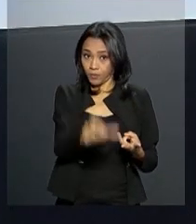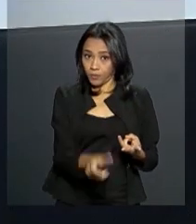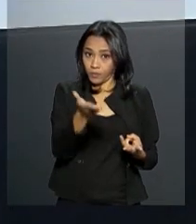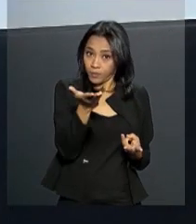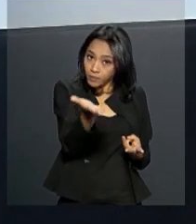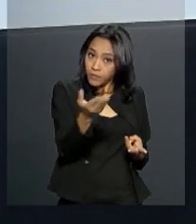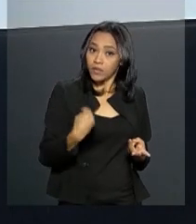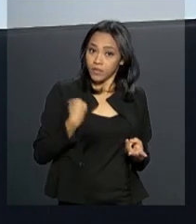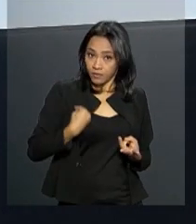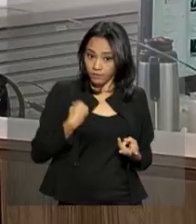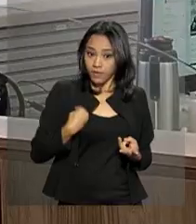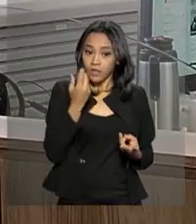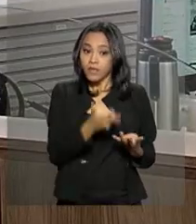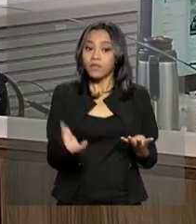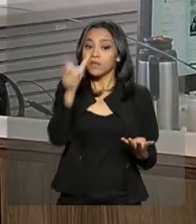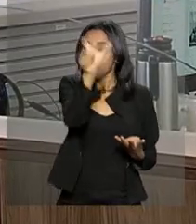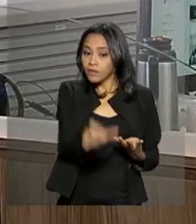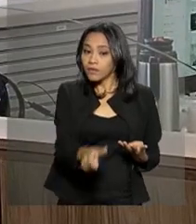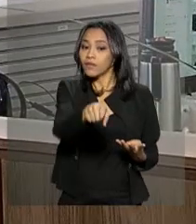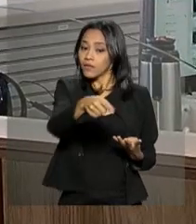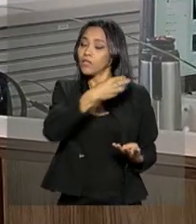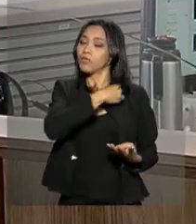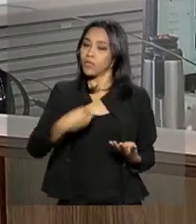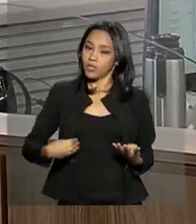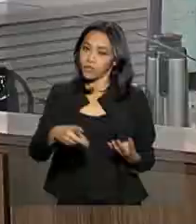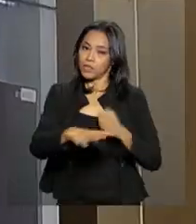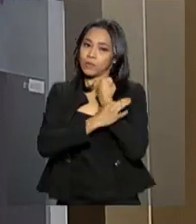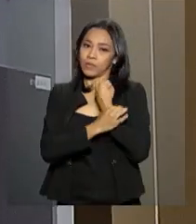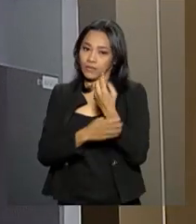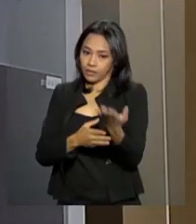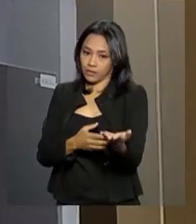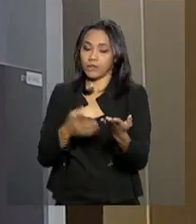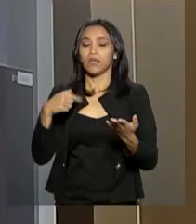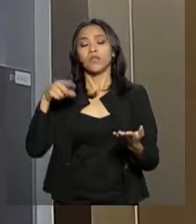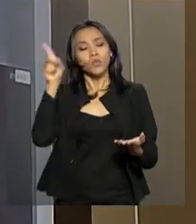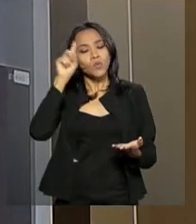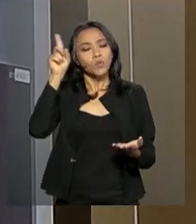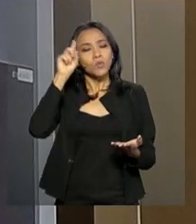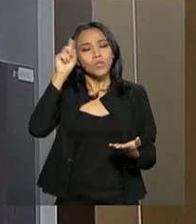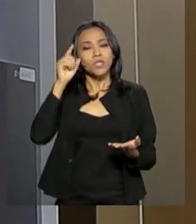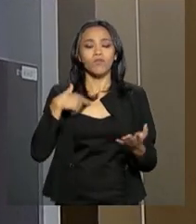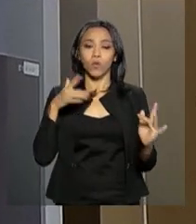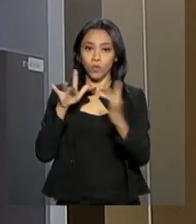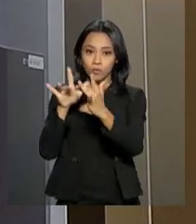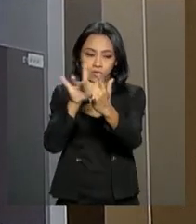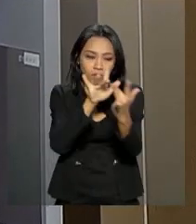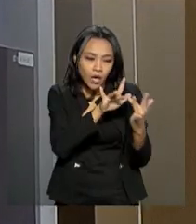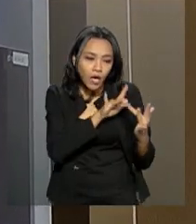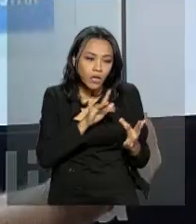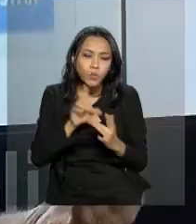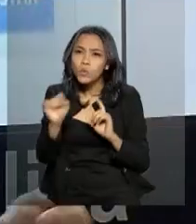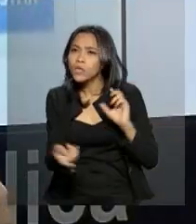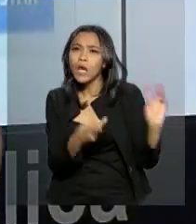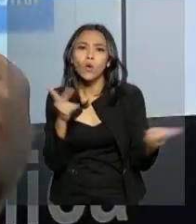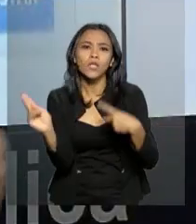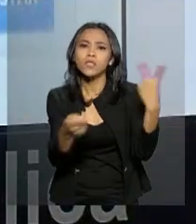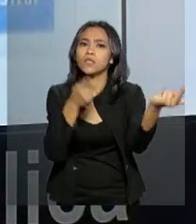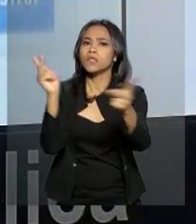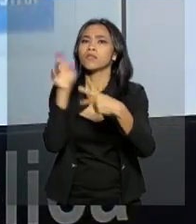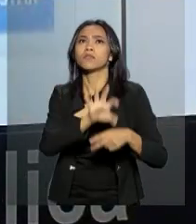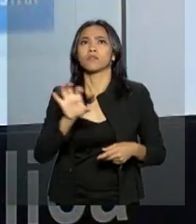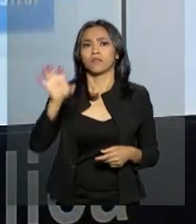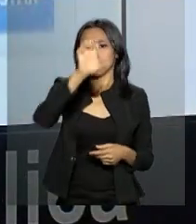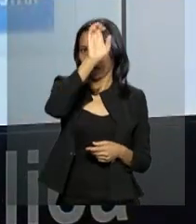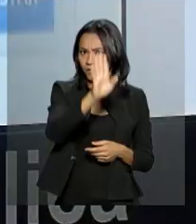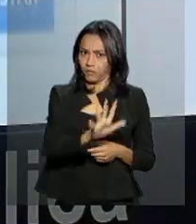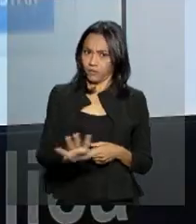raquel dodge o ministro da segurança pública raul jungmann durante todo o dia foi mantido contato em tempo real com o centro de comando